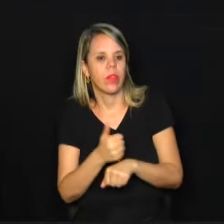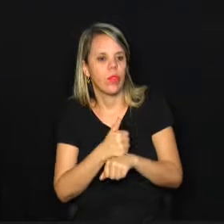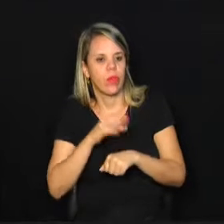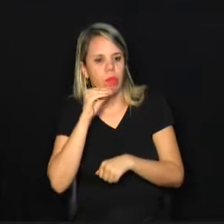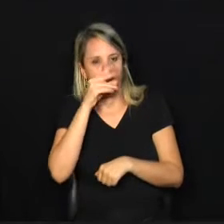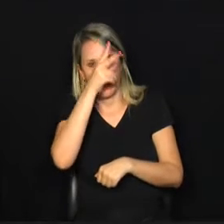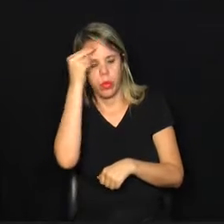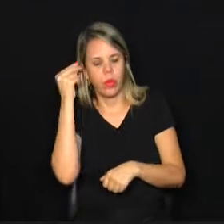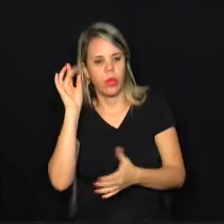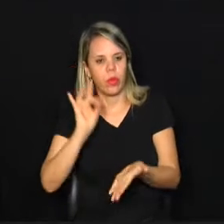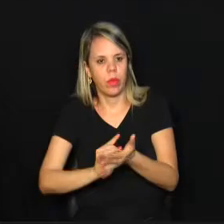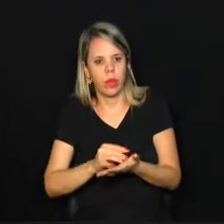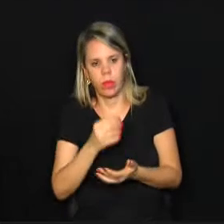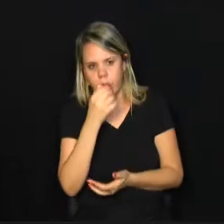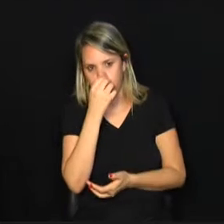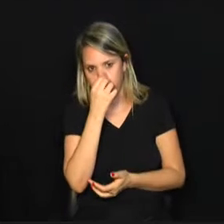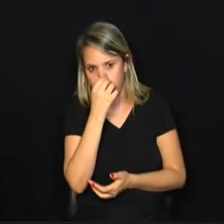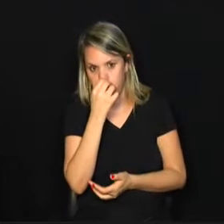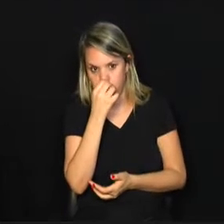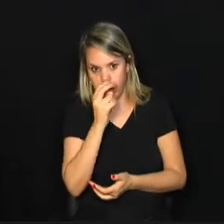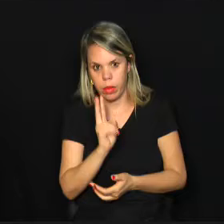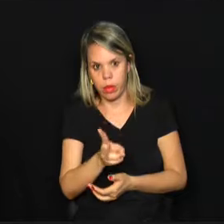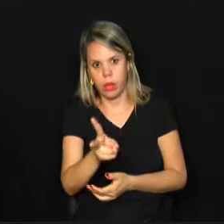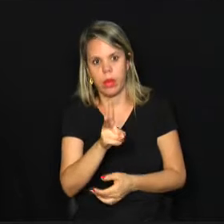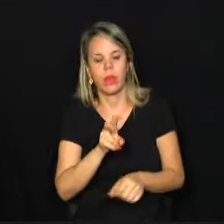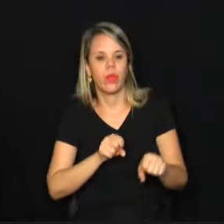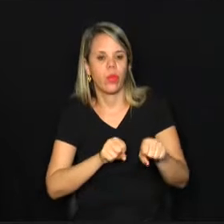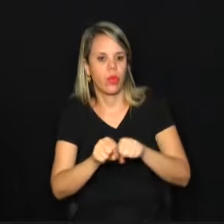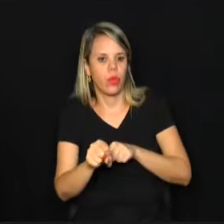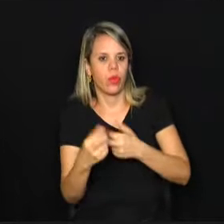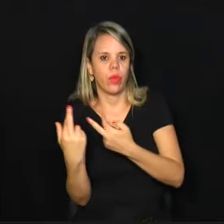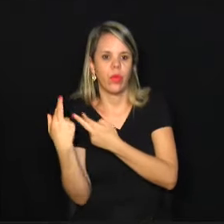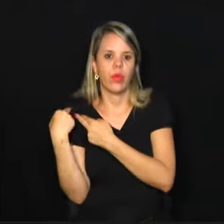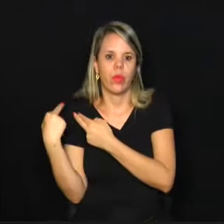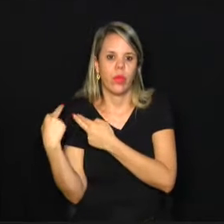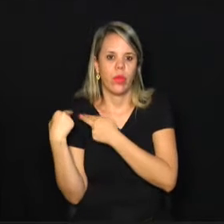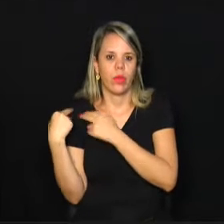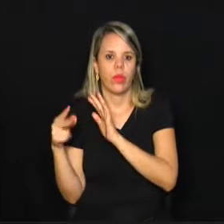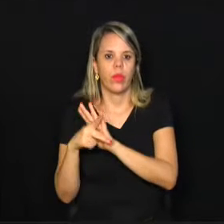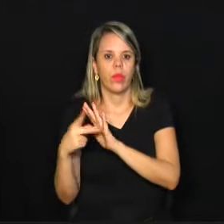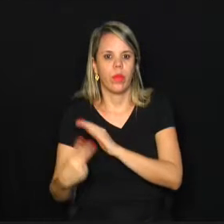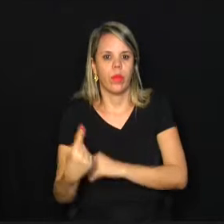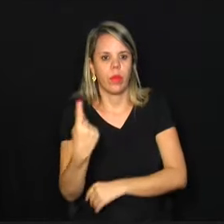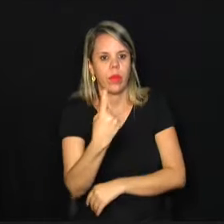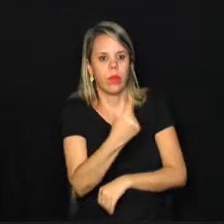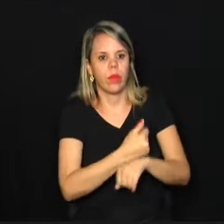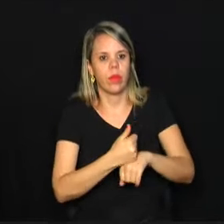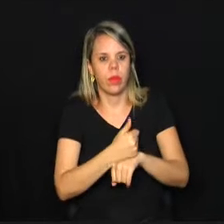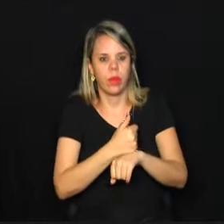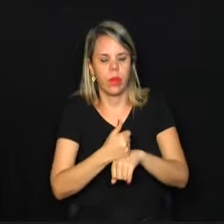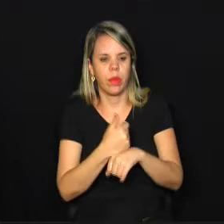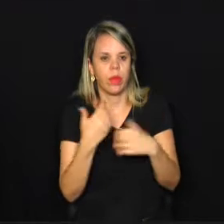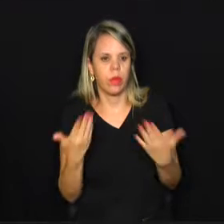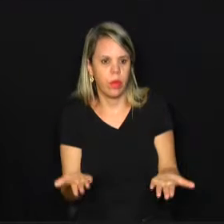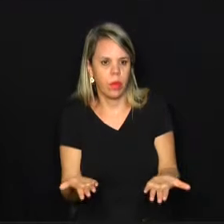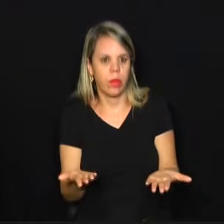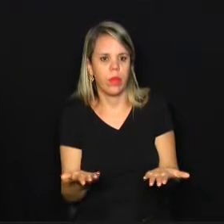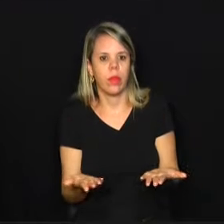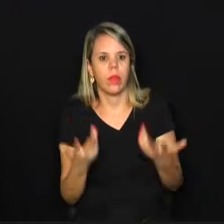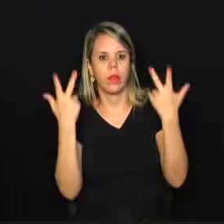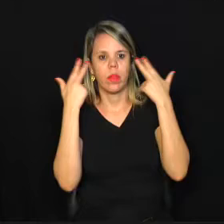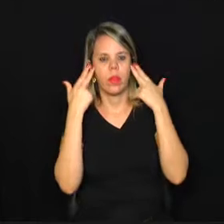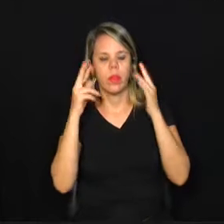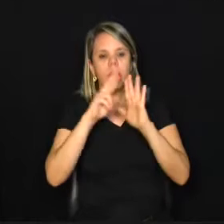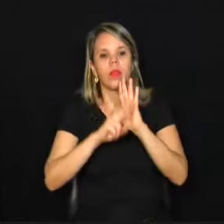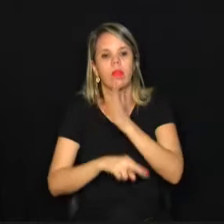público efetivo e sempre com escolaridade e atribuições específicas para cada cargo. Então, nós tentamos normatizar